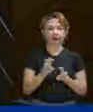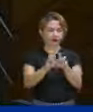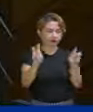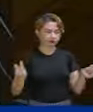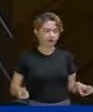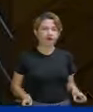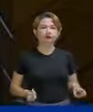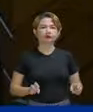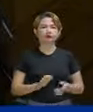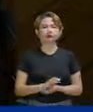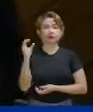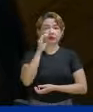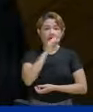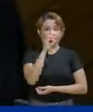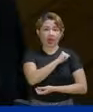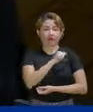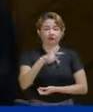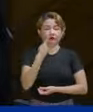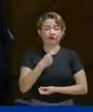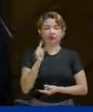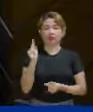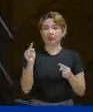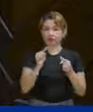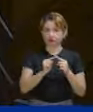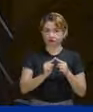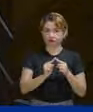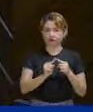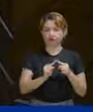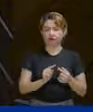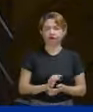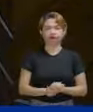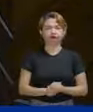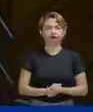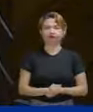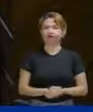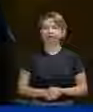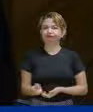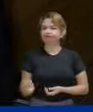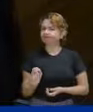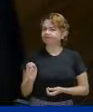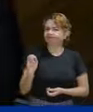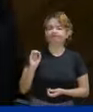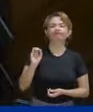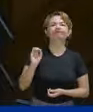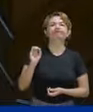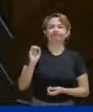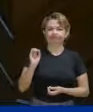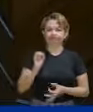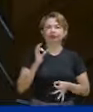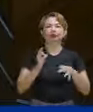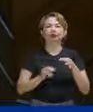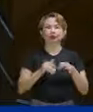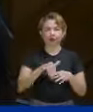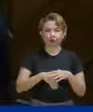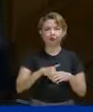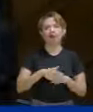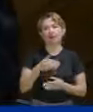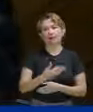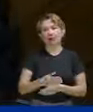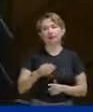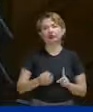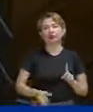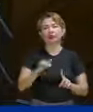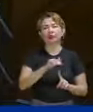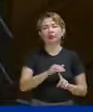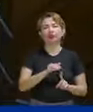advogado Fábio Lobato. Ele é branco, de cabelos castanhos escuros, curtos, penteados para o lado direito. Usa óculos de armação escura,